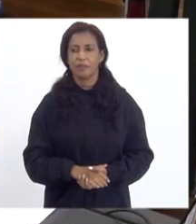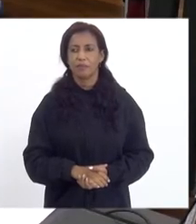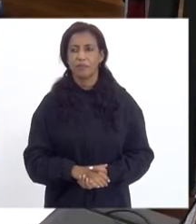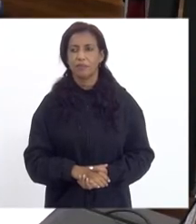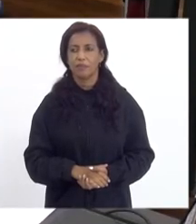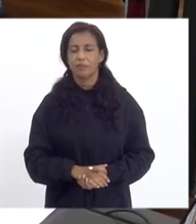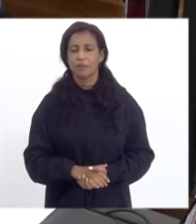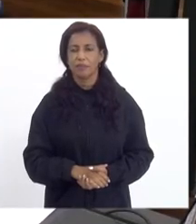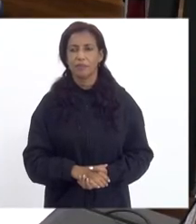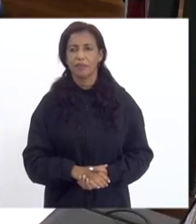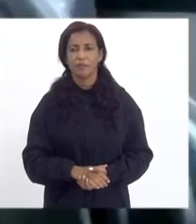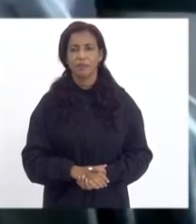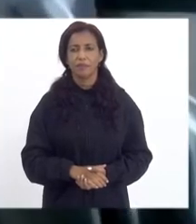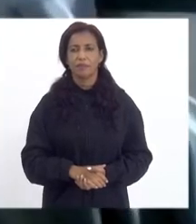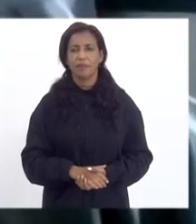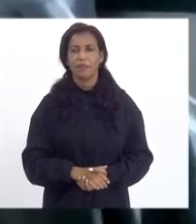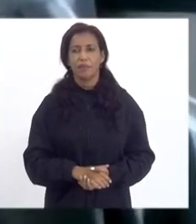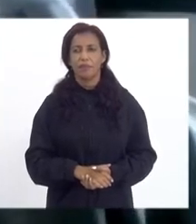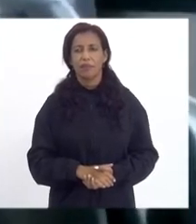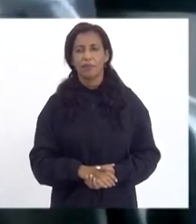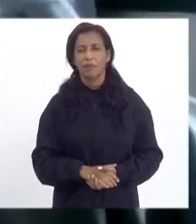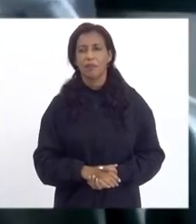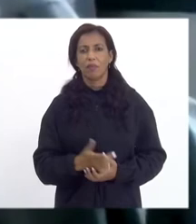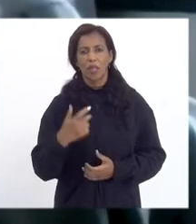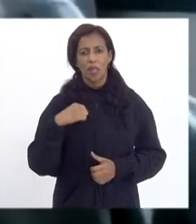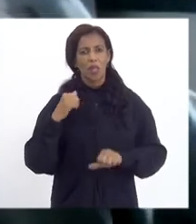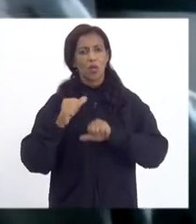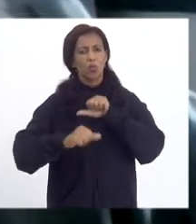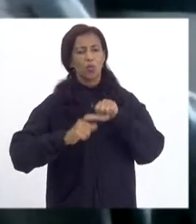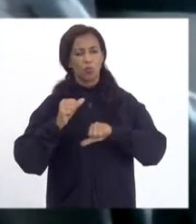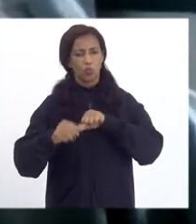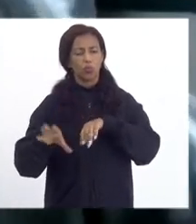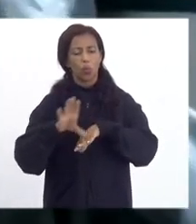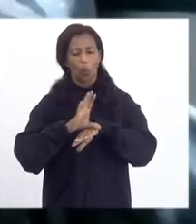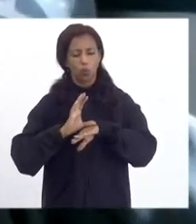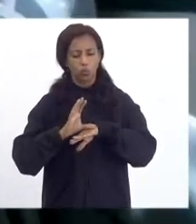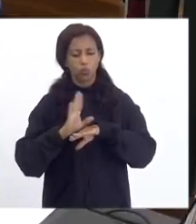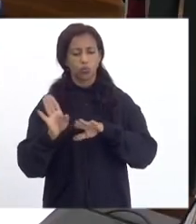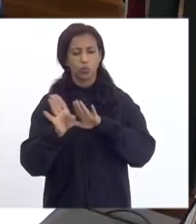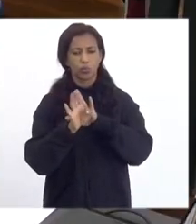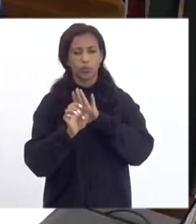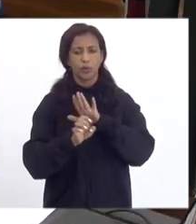o parecer. Constitucionalidade com emenda. Intermunicipal.